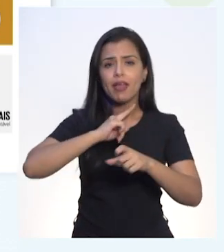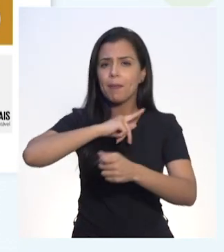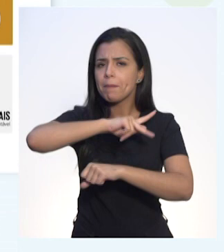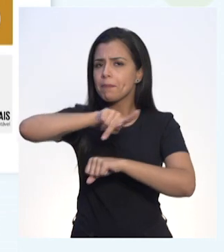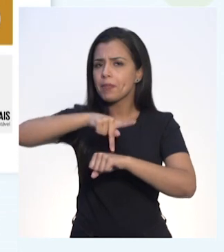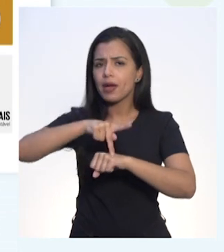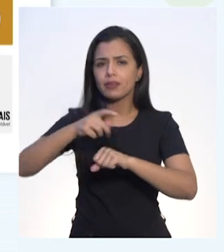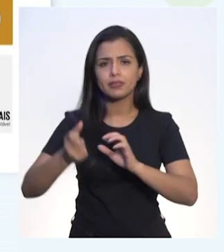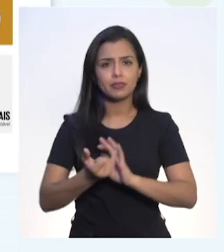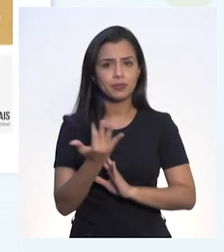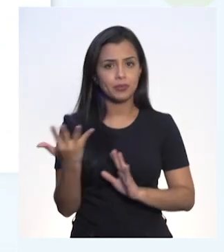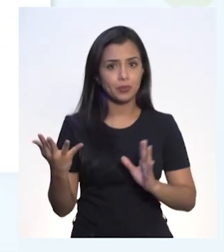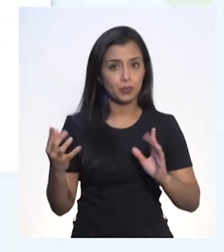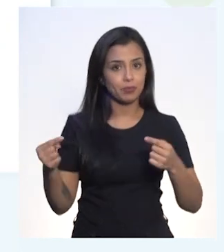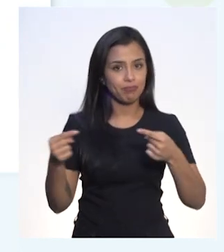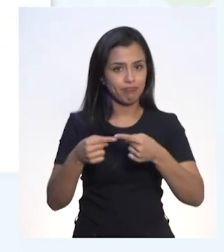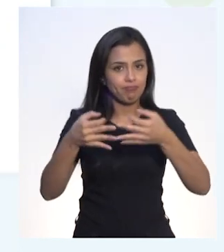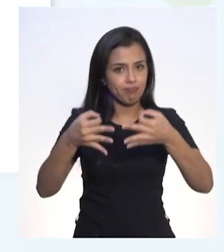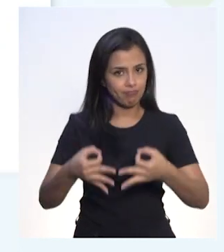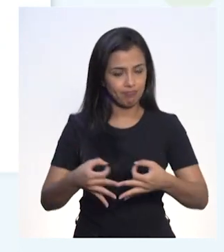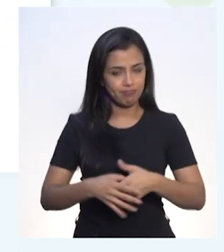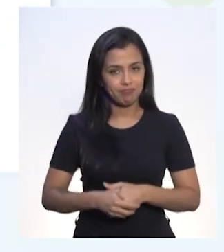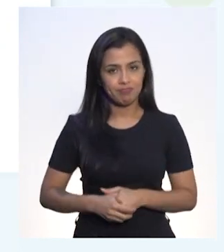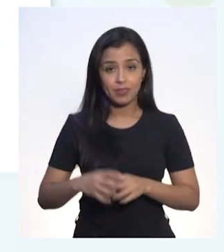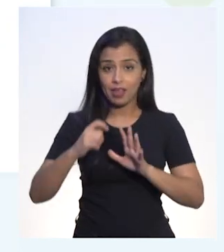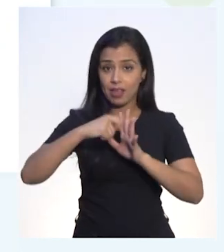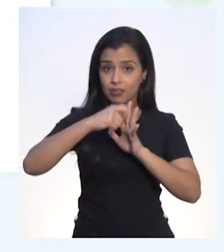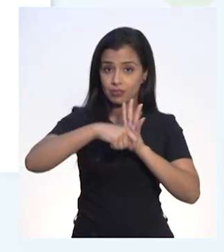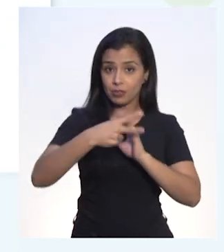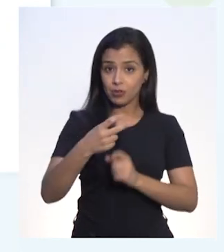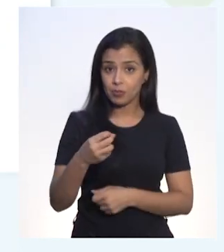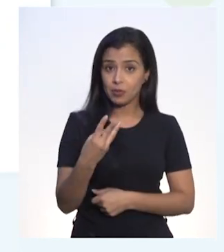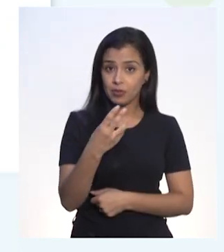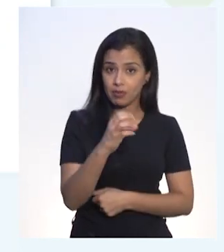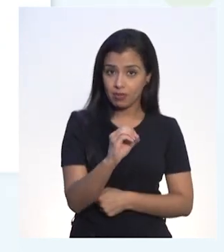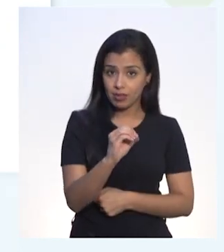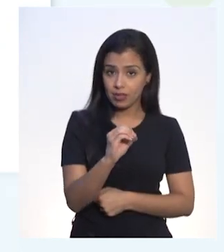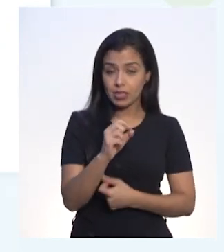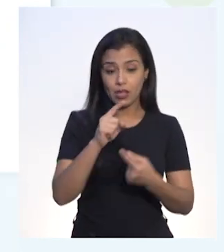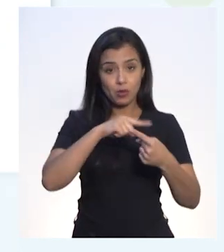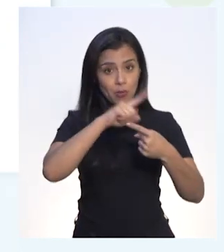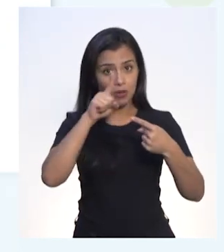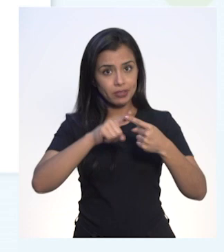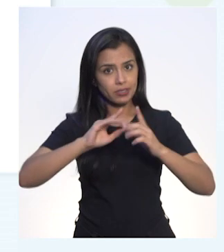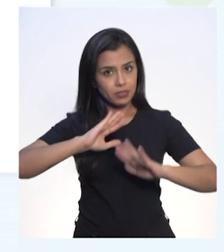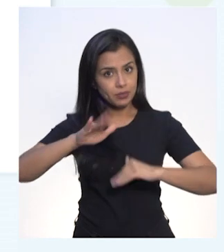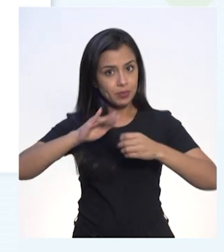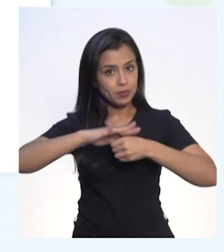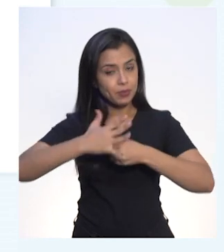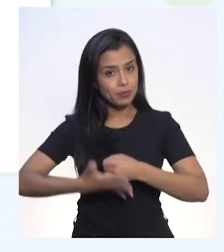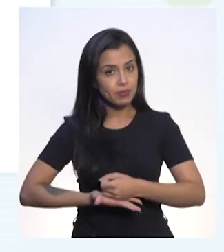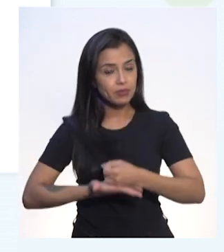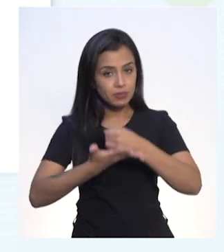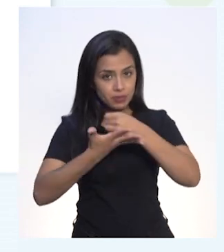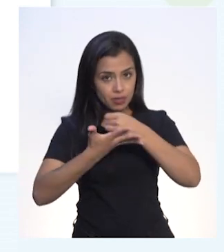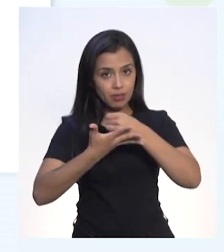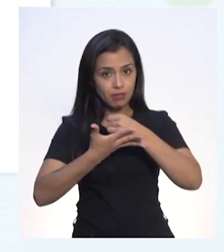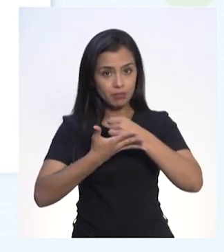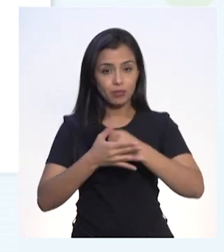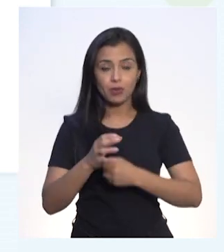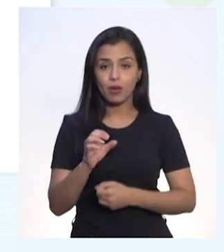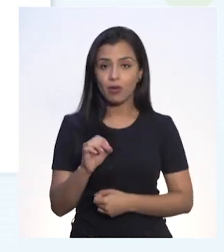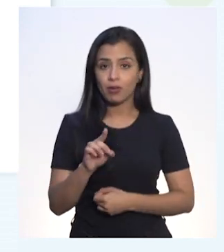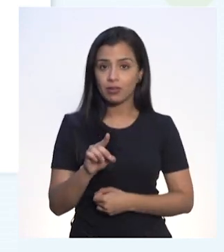países. A Agenda 2030 e seus Objetivos de Desenvolvimento Sustentável,